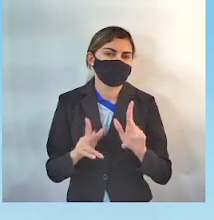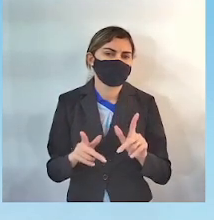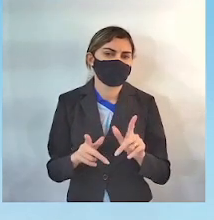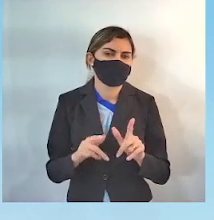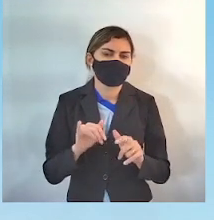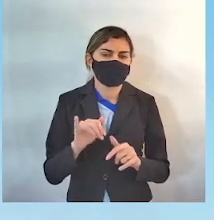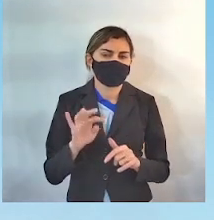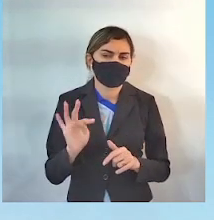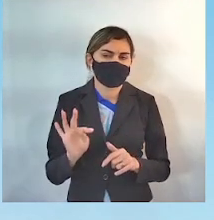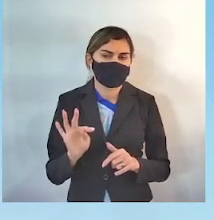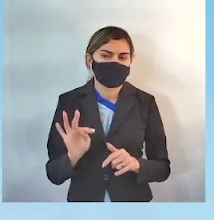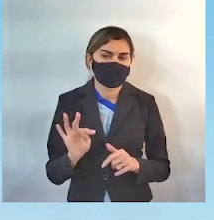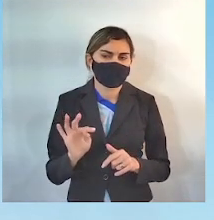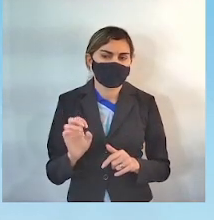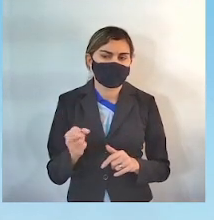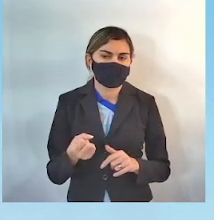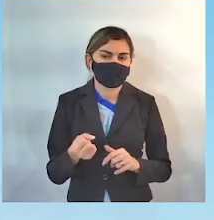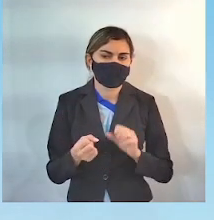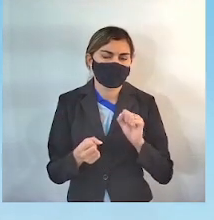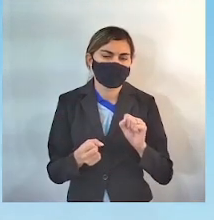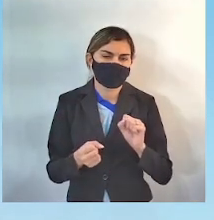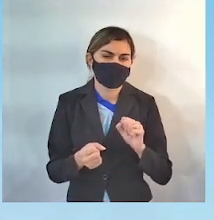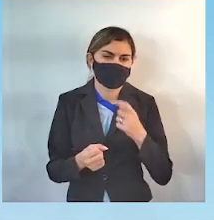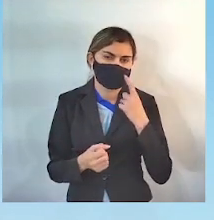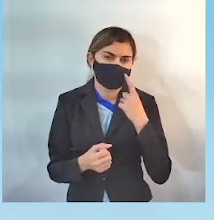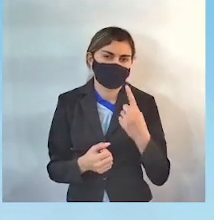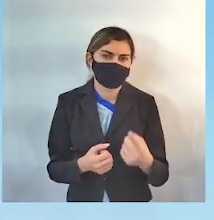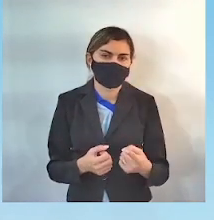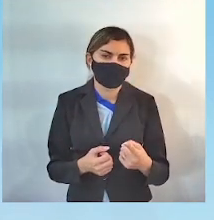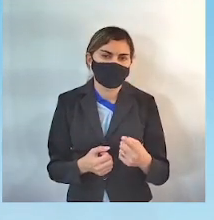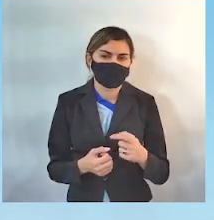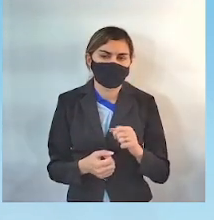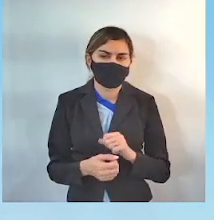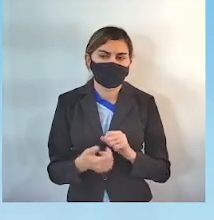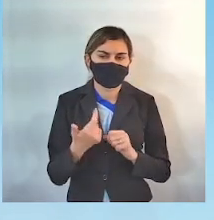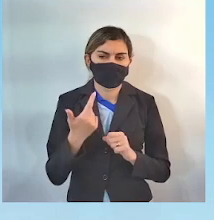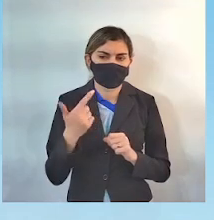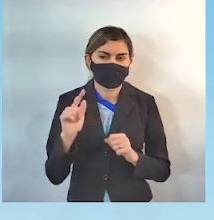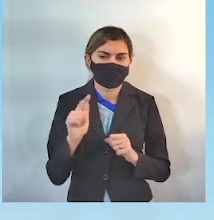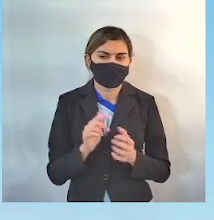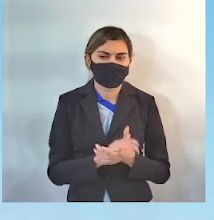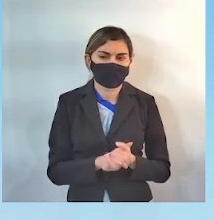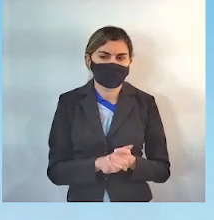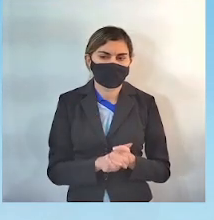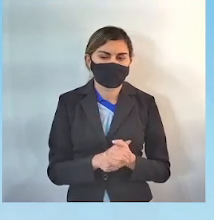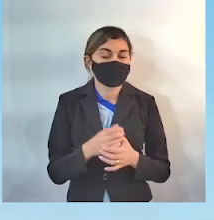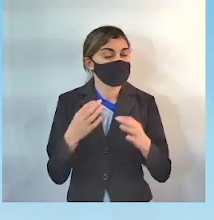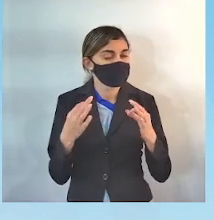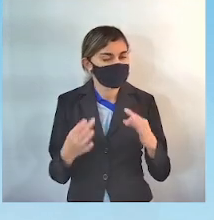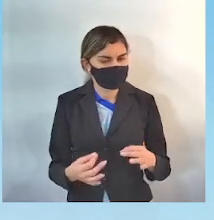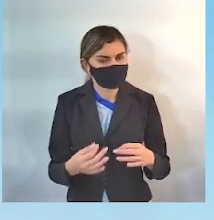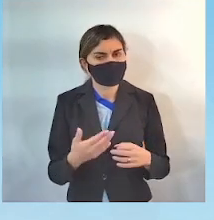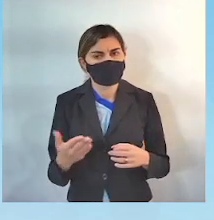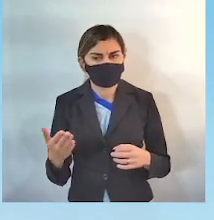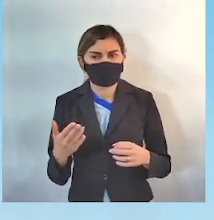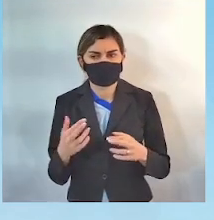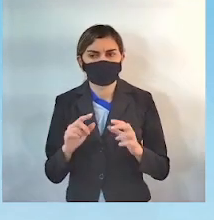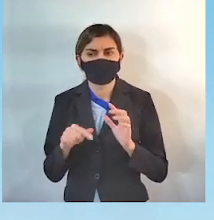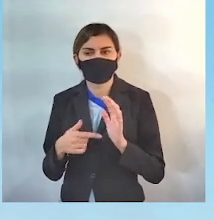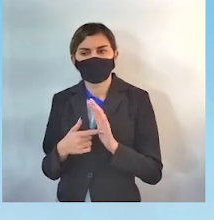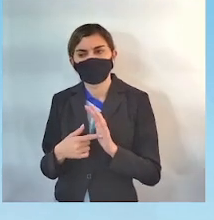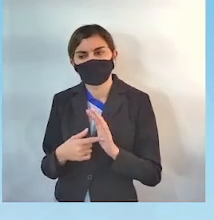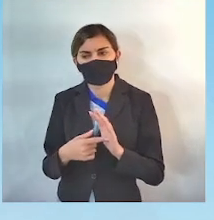um its do possessive adjectives para o its do possessive pronouns? É justamente essa função. Ele está funcionando